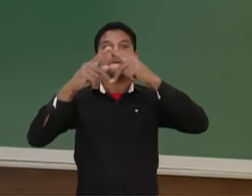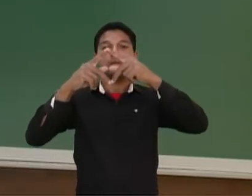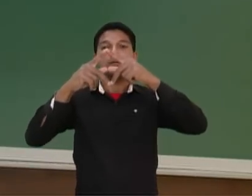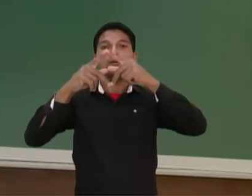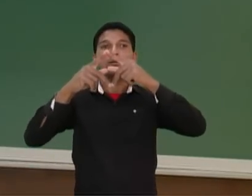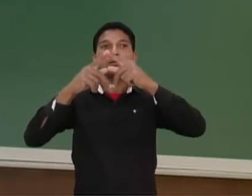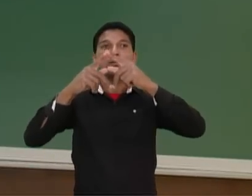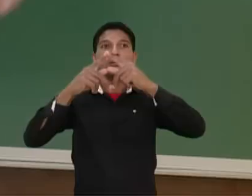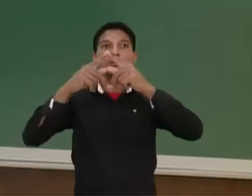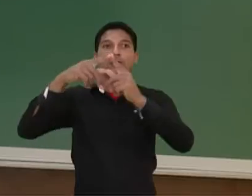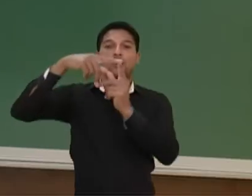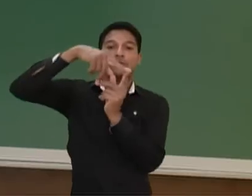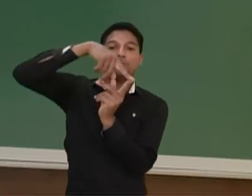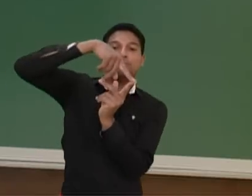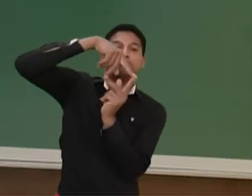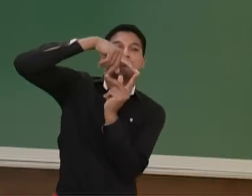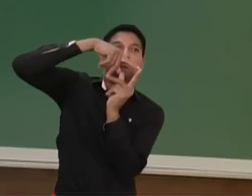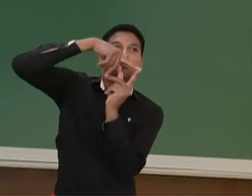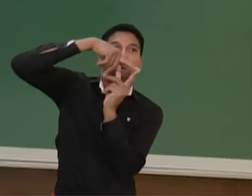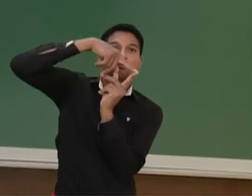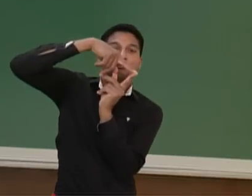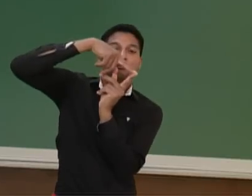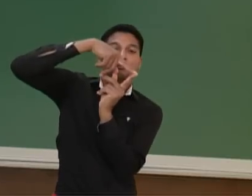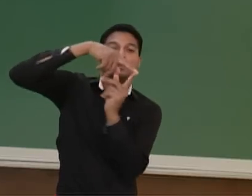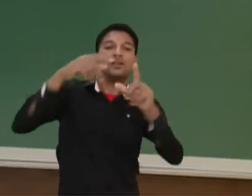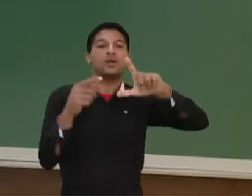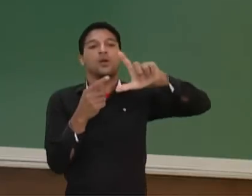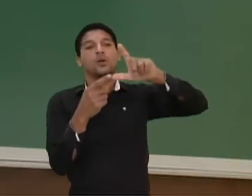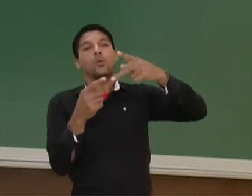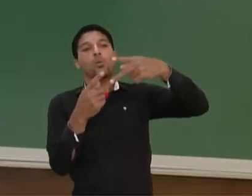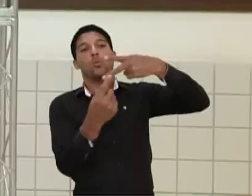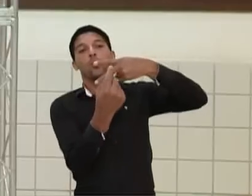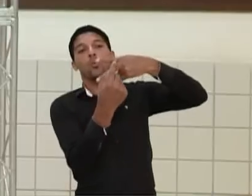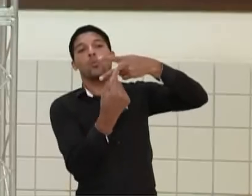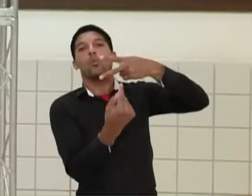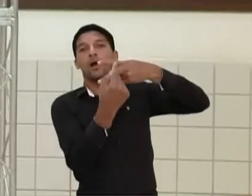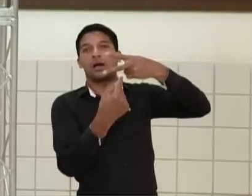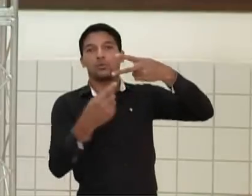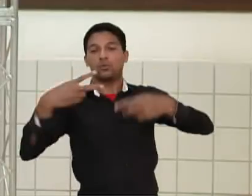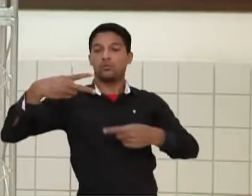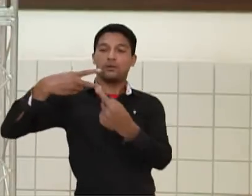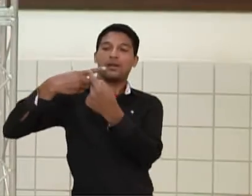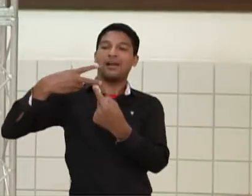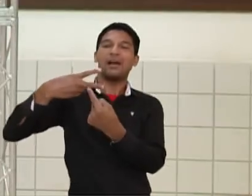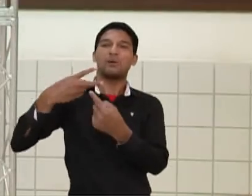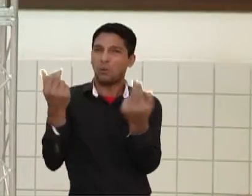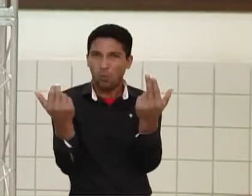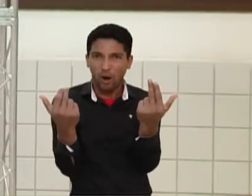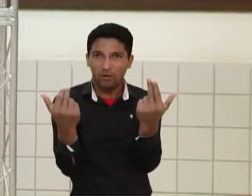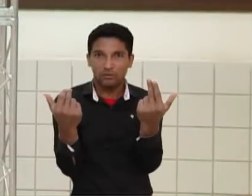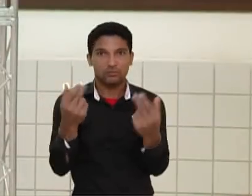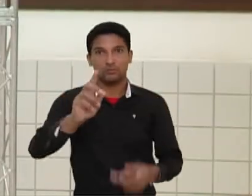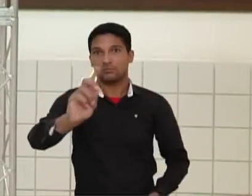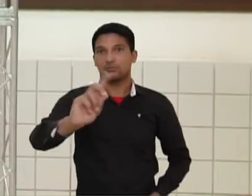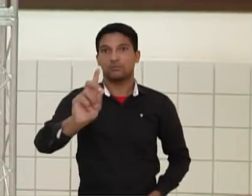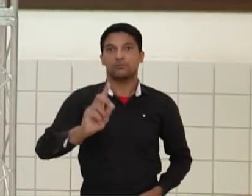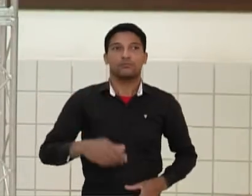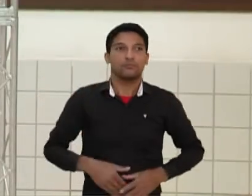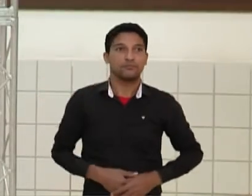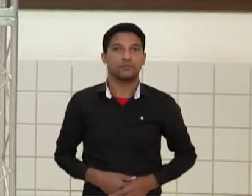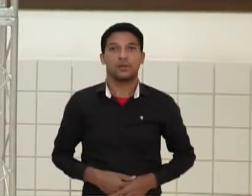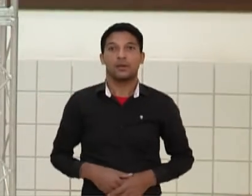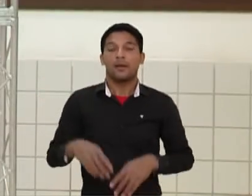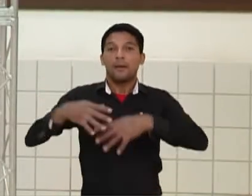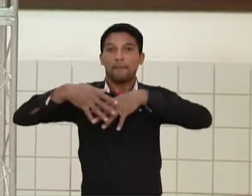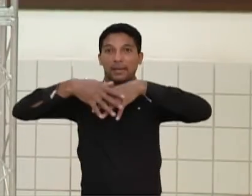ângulo é do mesmo tamanho desse? Não. Lembra que eu já venho falando para você há algum tempo. Em matemática, para você dizer que uma